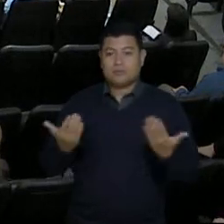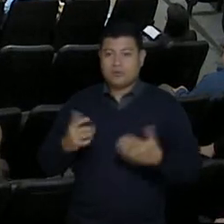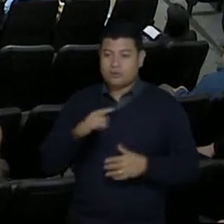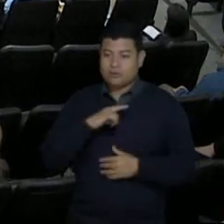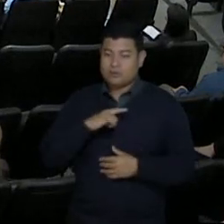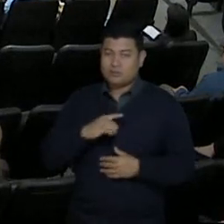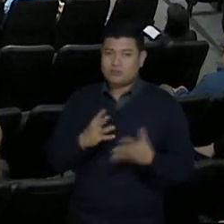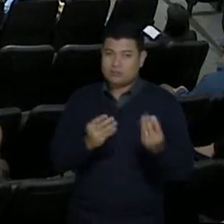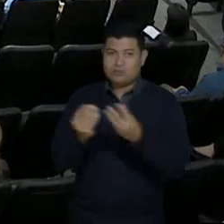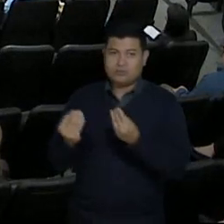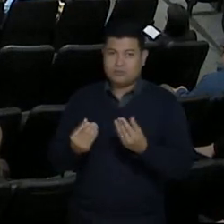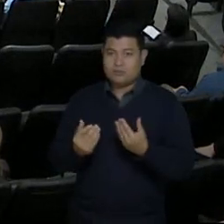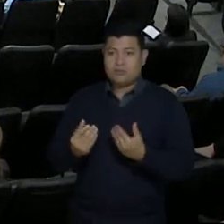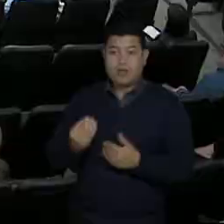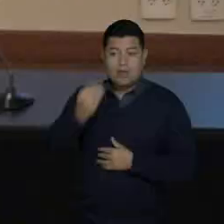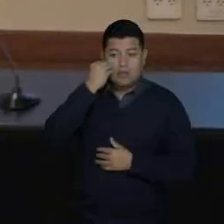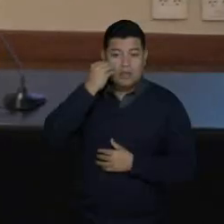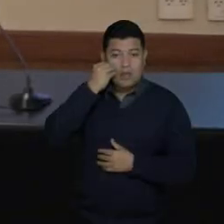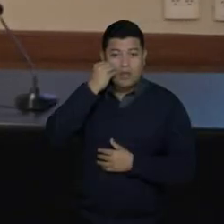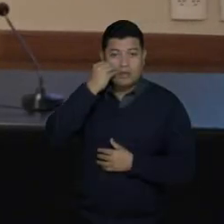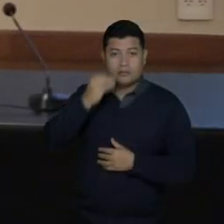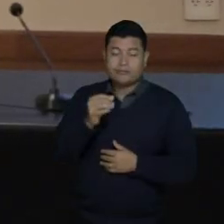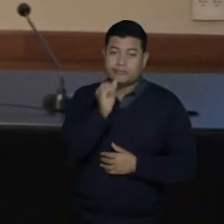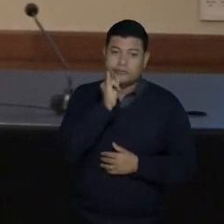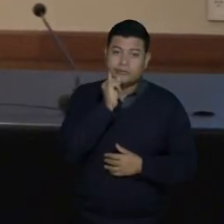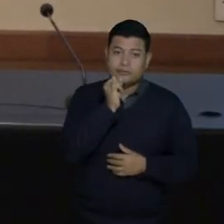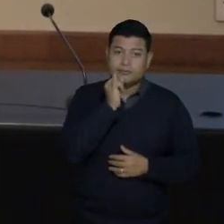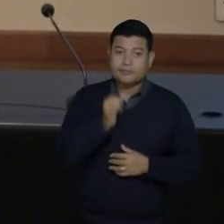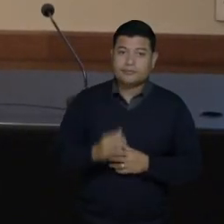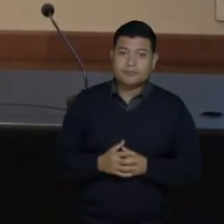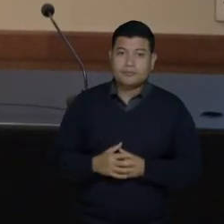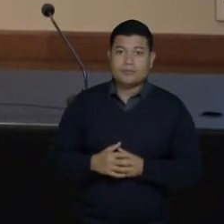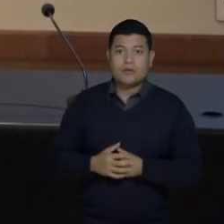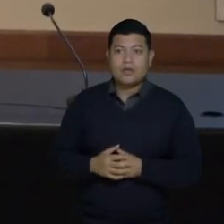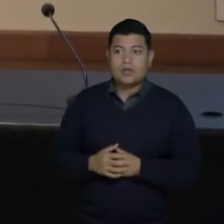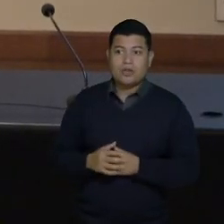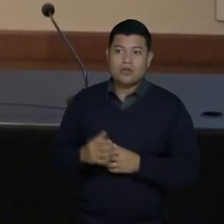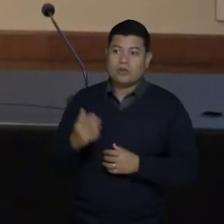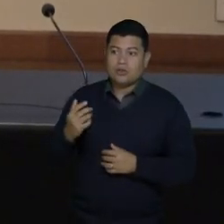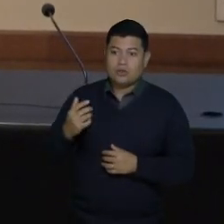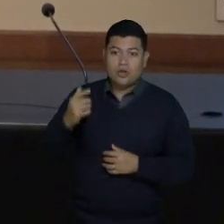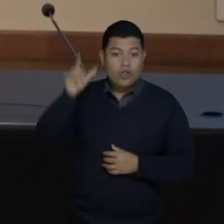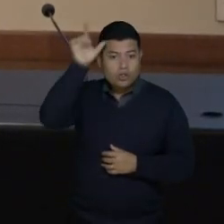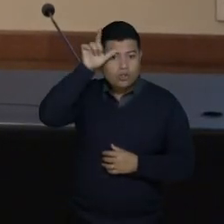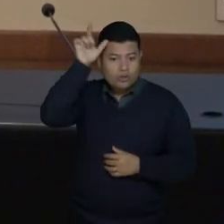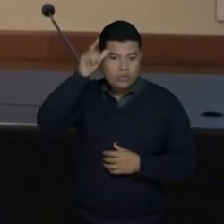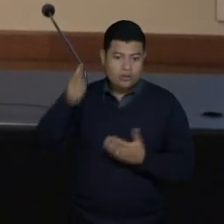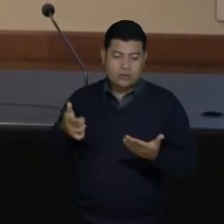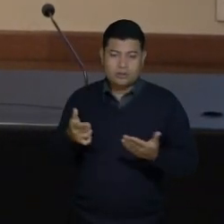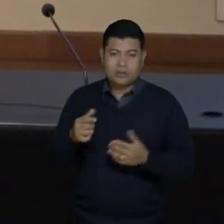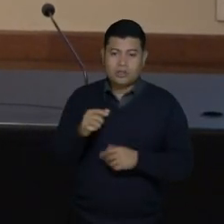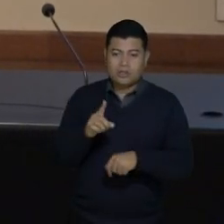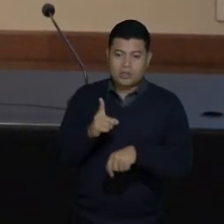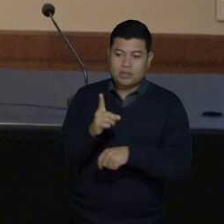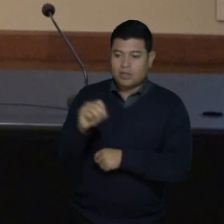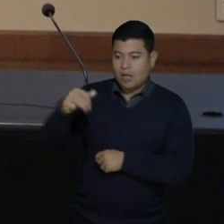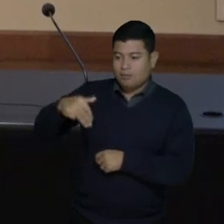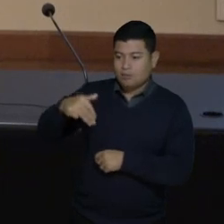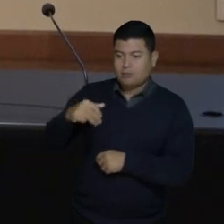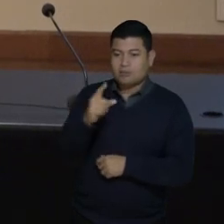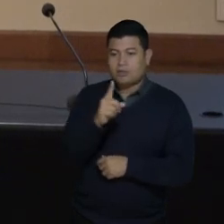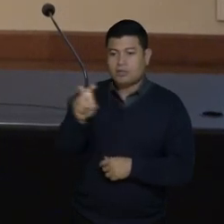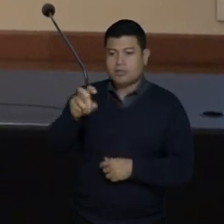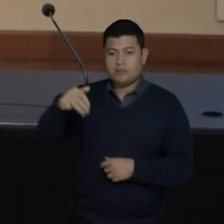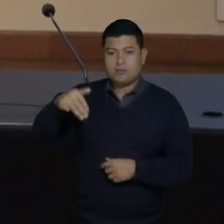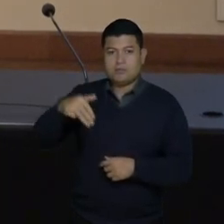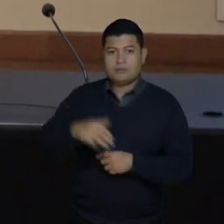na moda de você ter que fazer um teste de eh de lógica em 10 minutos em 15 minutos e o disléxico para lei